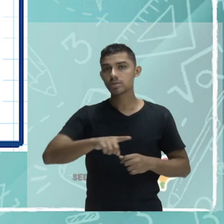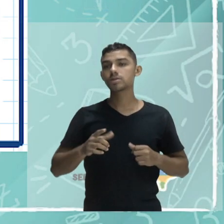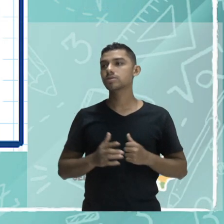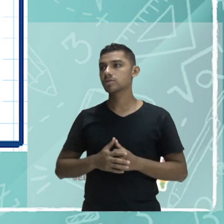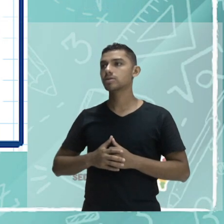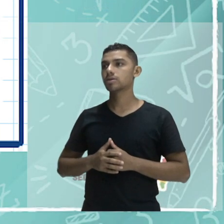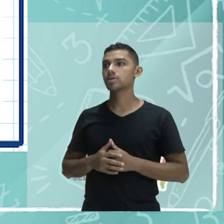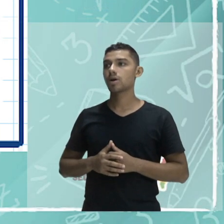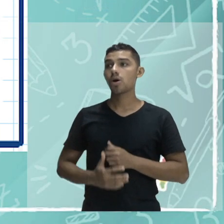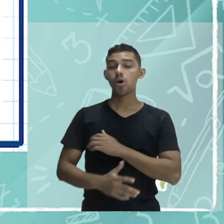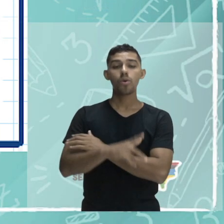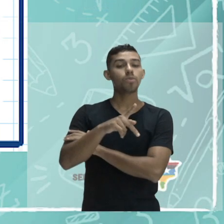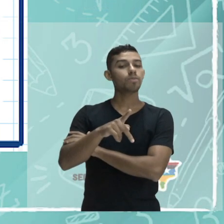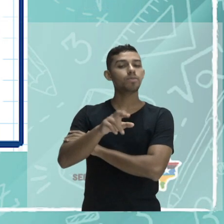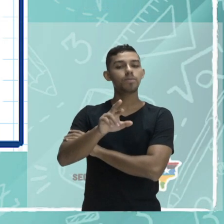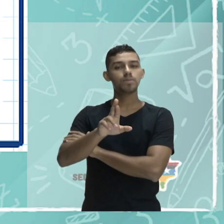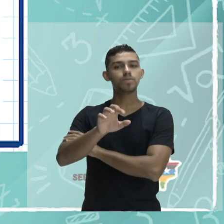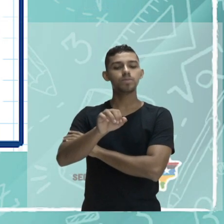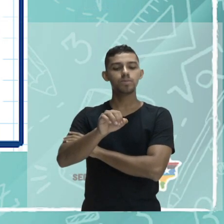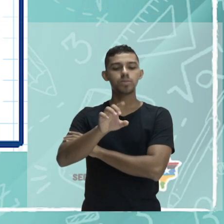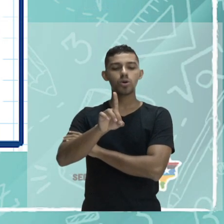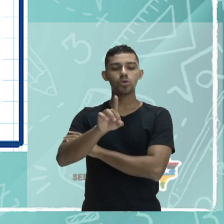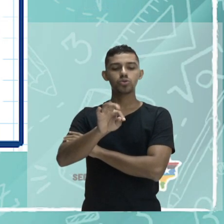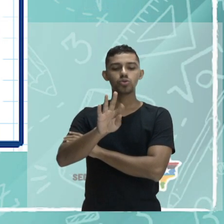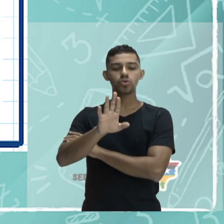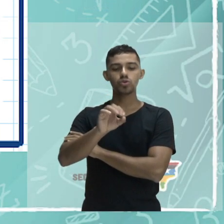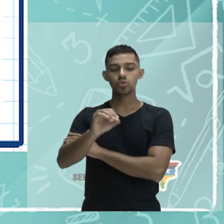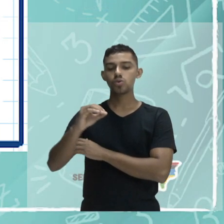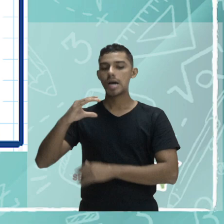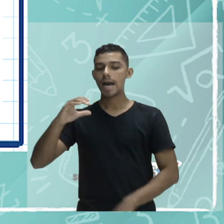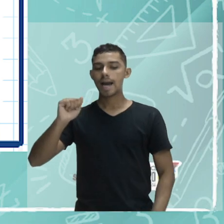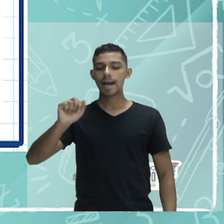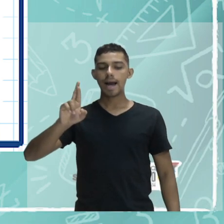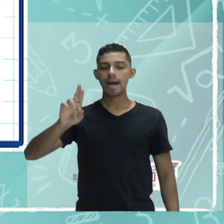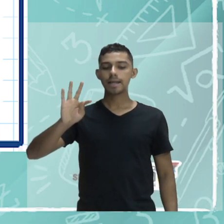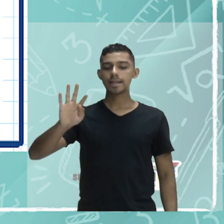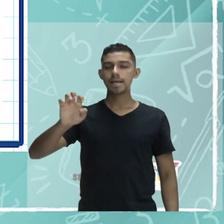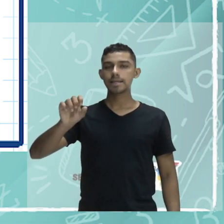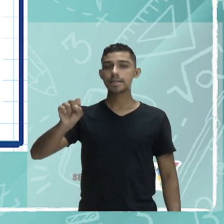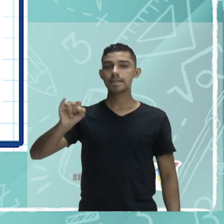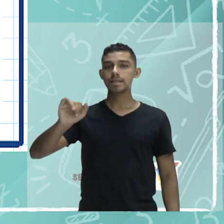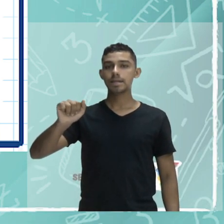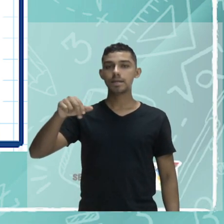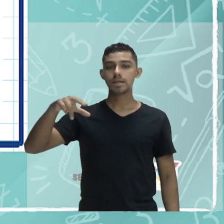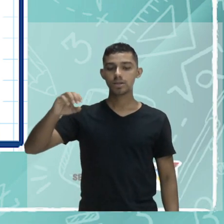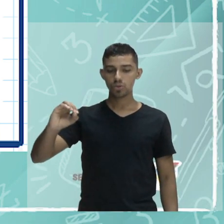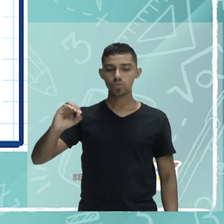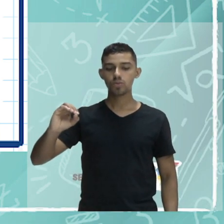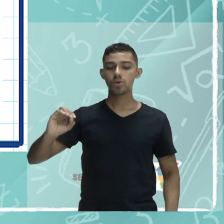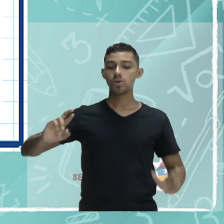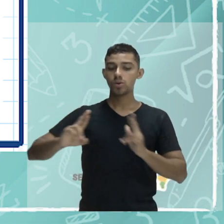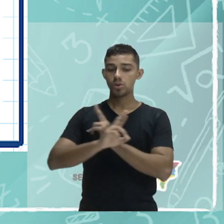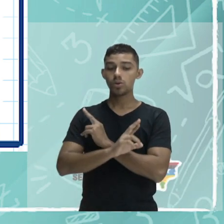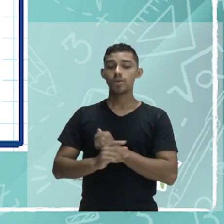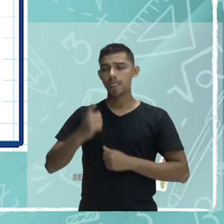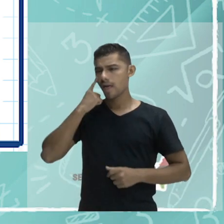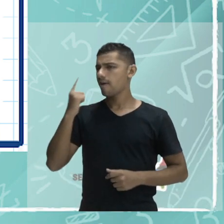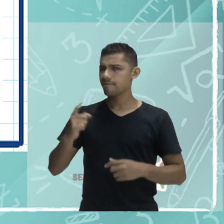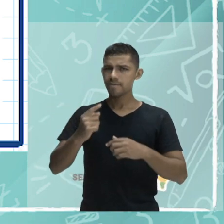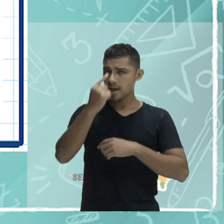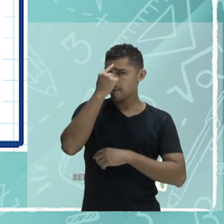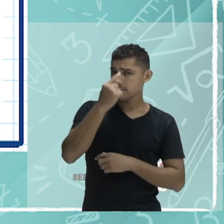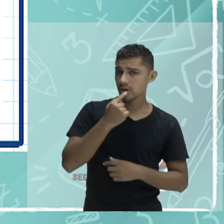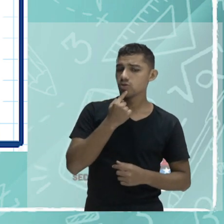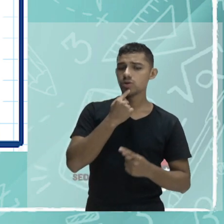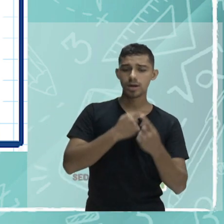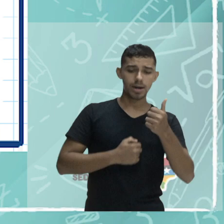um produto cartesiano, né? De uma relação e de uma função. Eu coloquei aqui 3 figuras, né? O que você consegue observar nessa figura aqui,